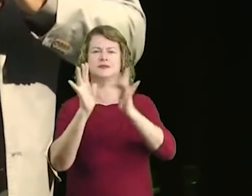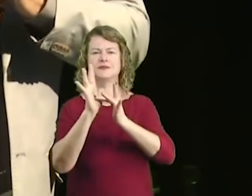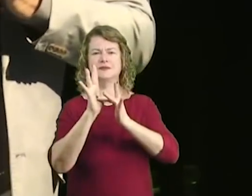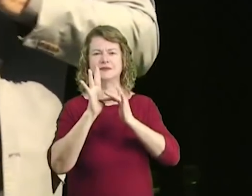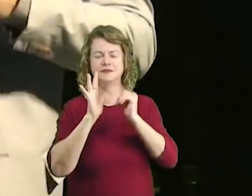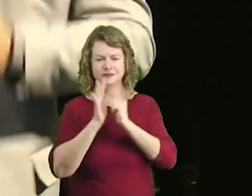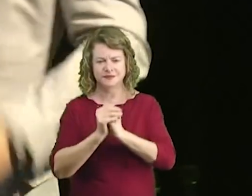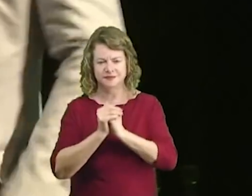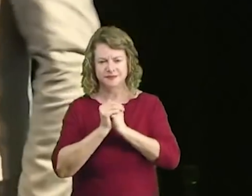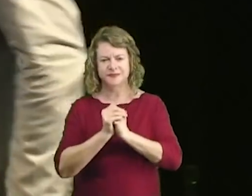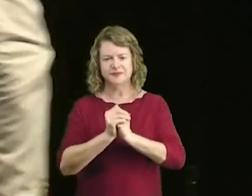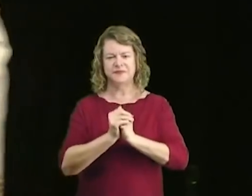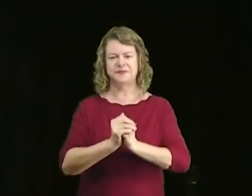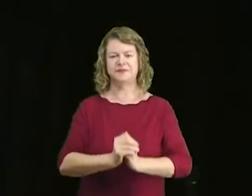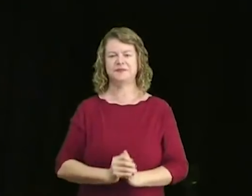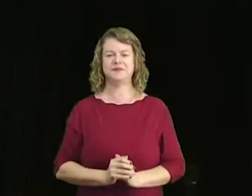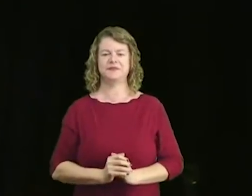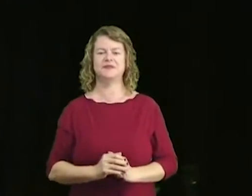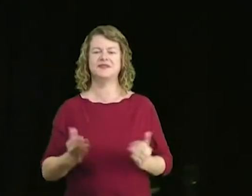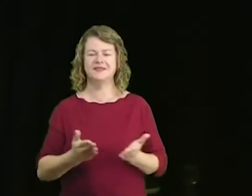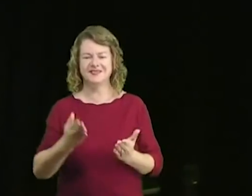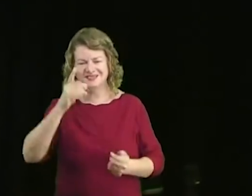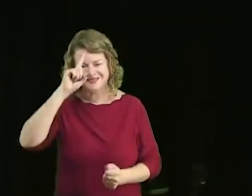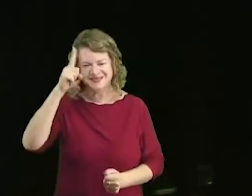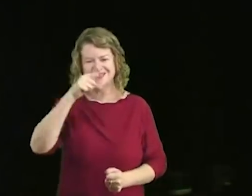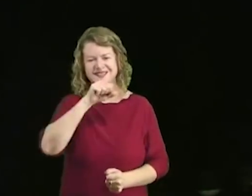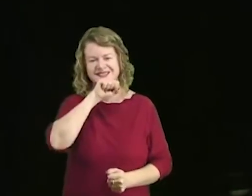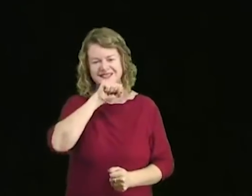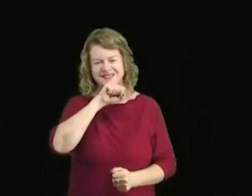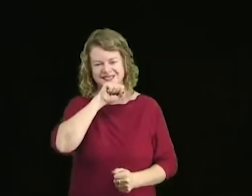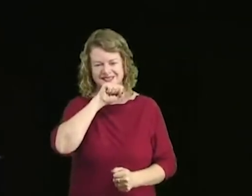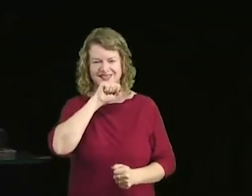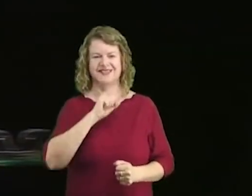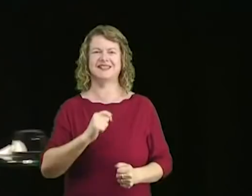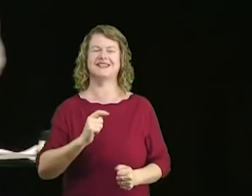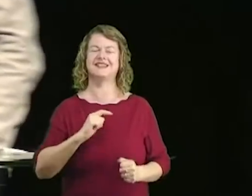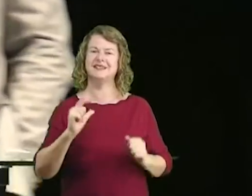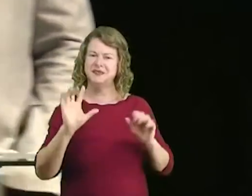Amém? Amém. Hoje é dia das mães. Tivemos uma festa